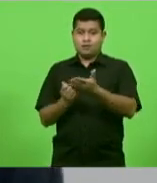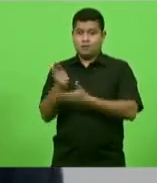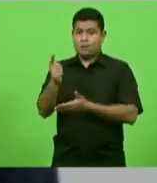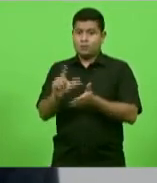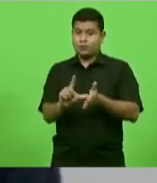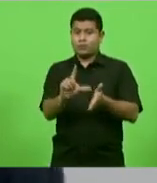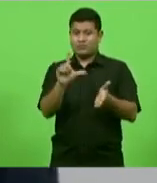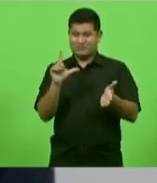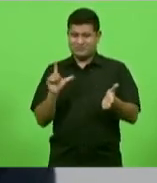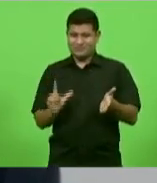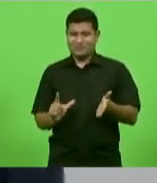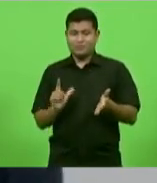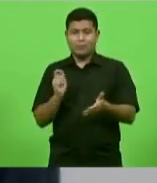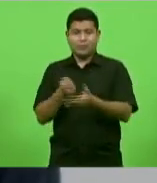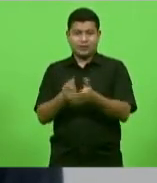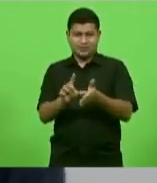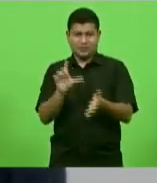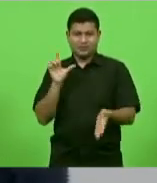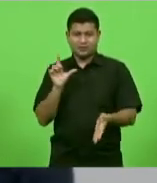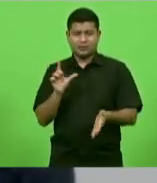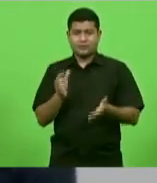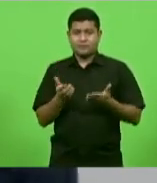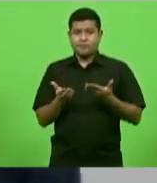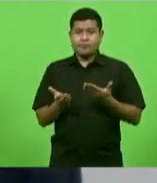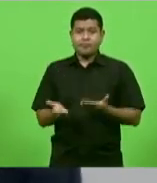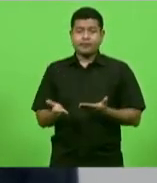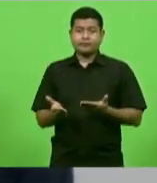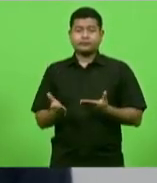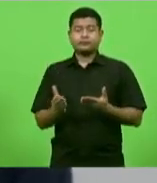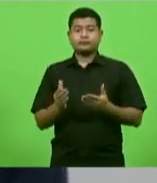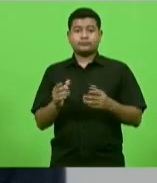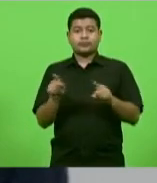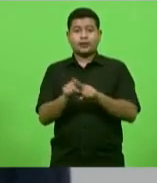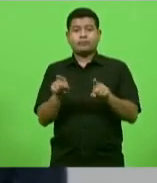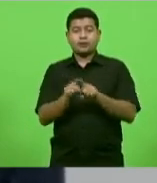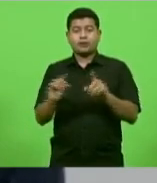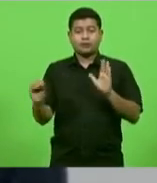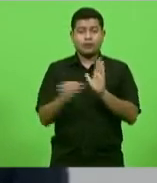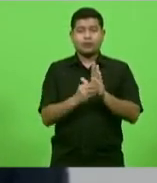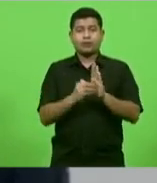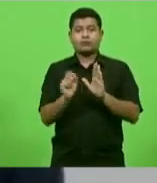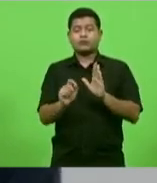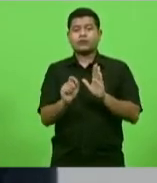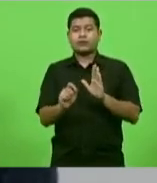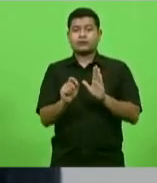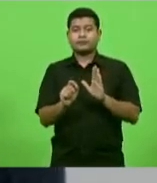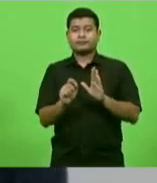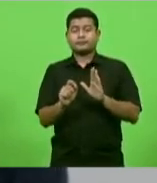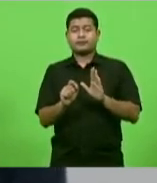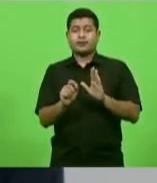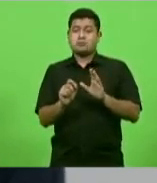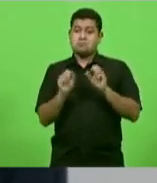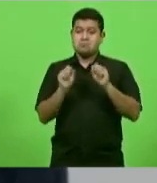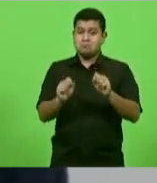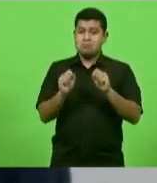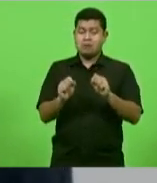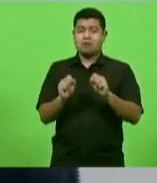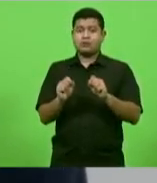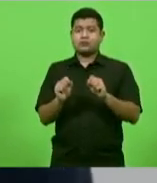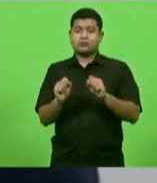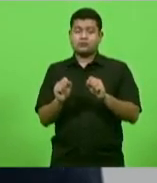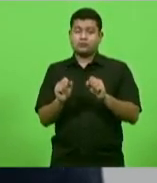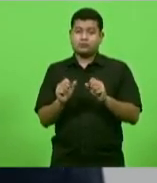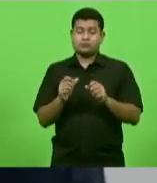pagamento antecipado, ao mesmo tempo insere e o faz de forma expressa a hipótese de